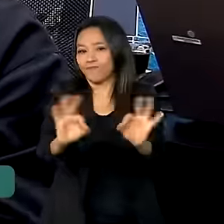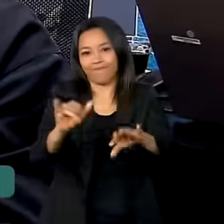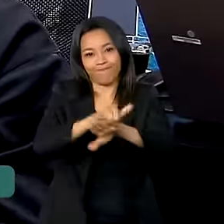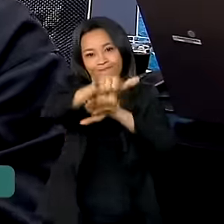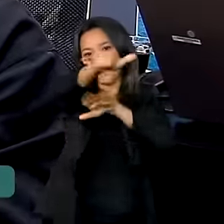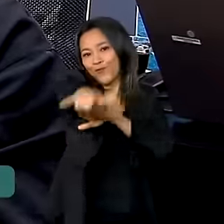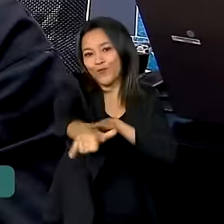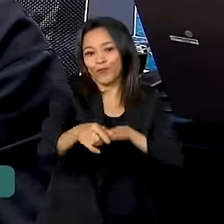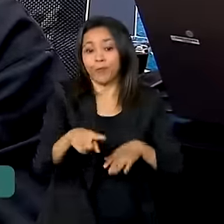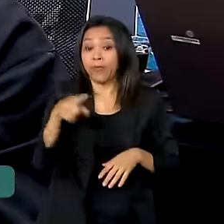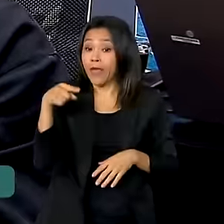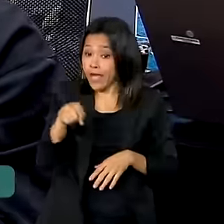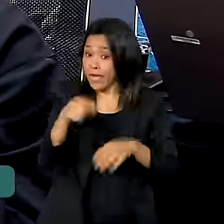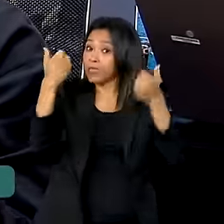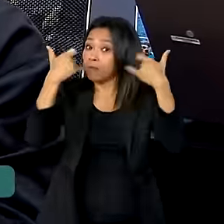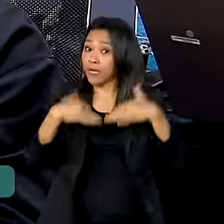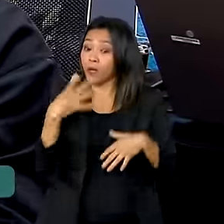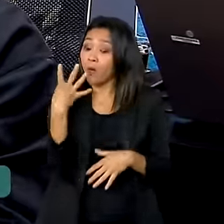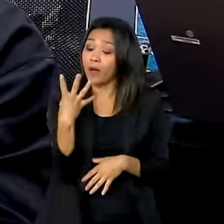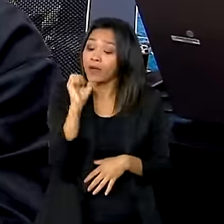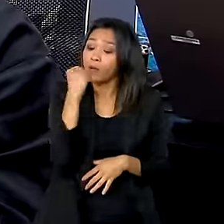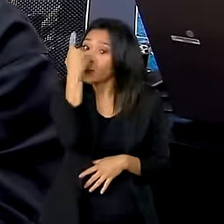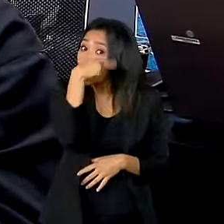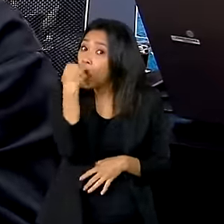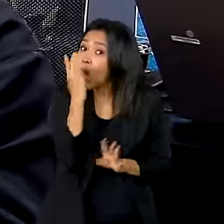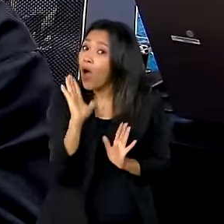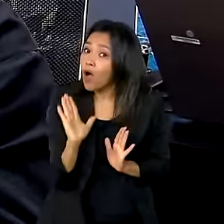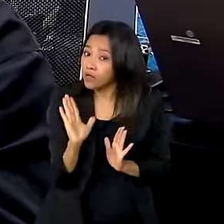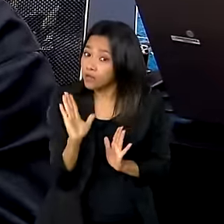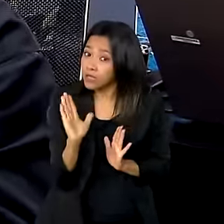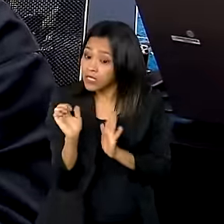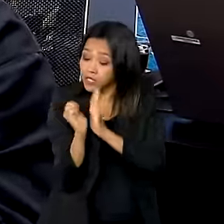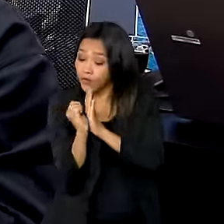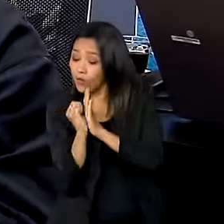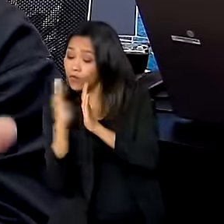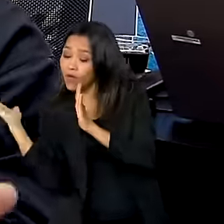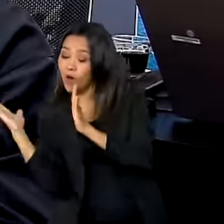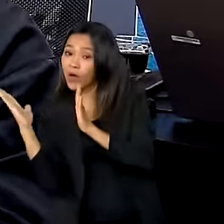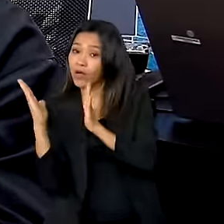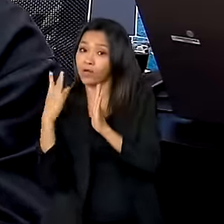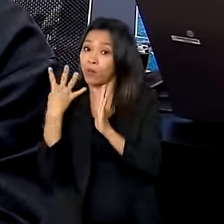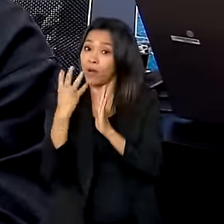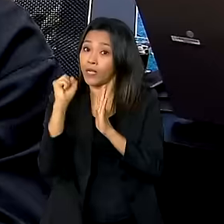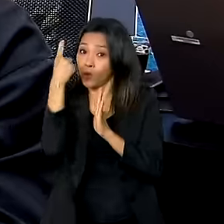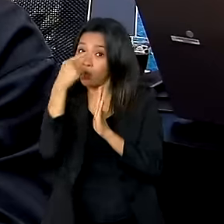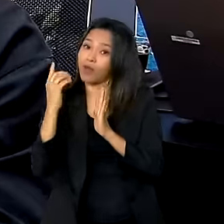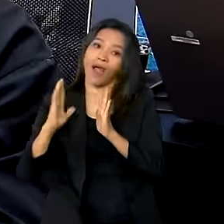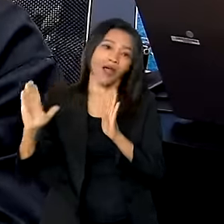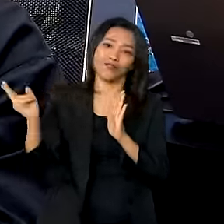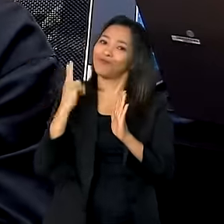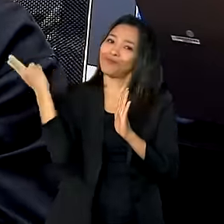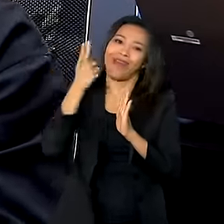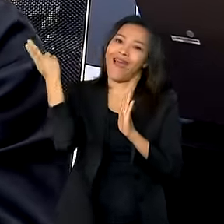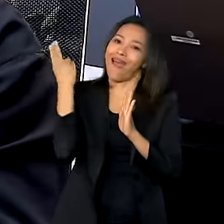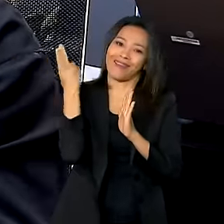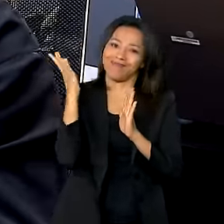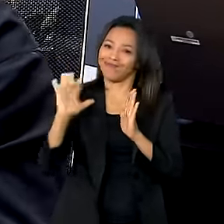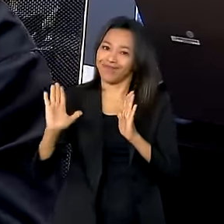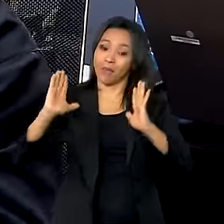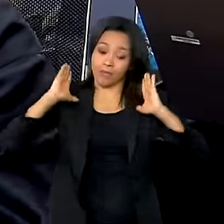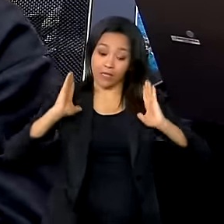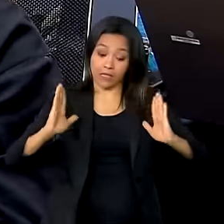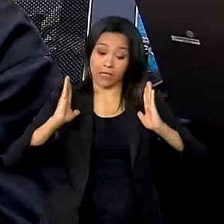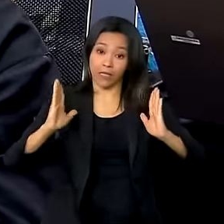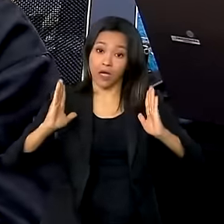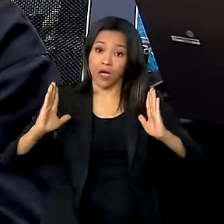de regra são 48 horas, passou de 48 horas, já foge um pouquinho do stopover. Algumas fazem até 3 dias, mas não é tão